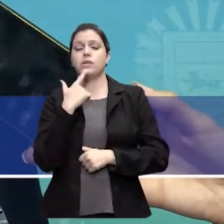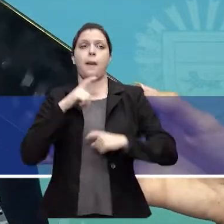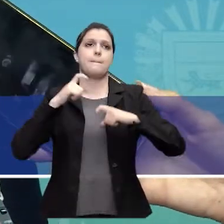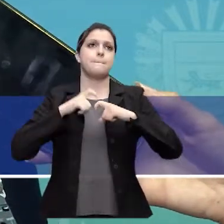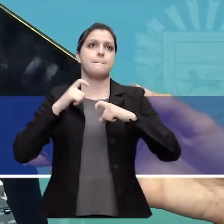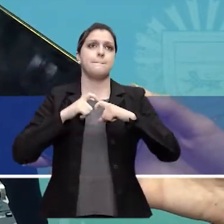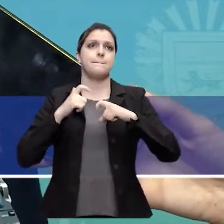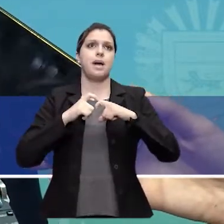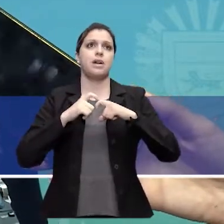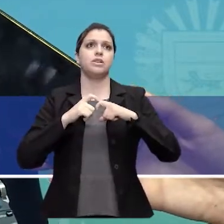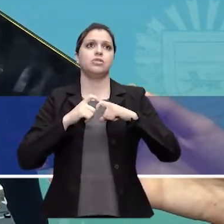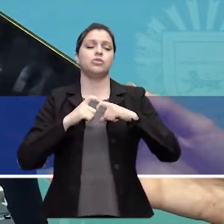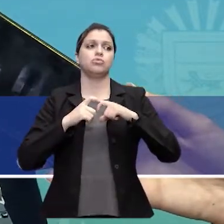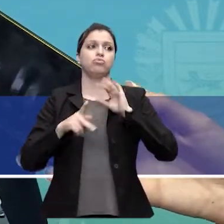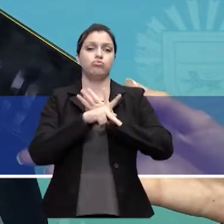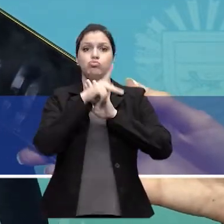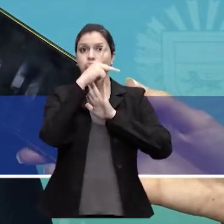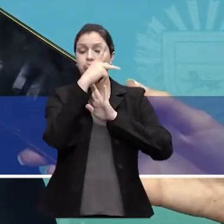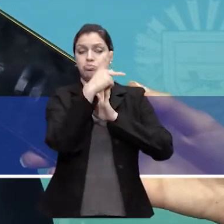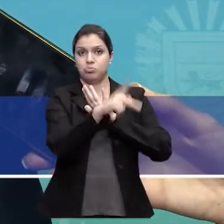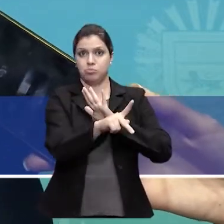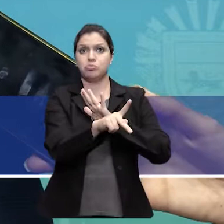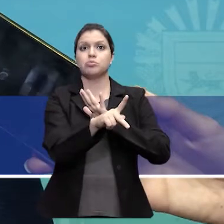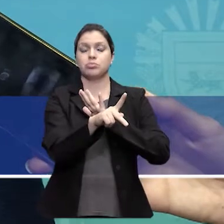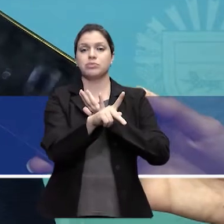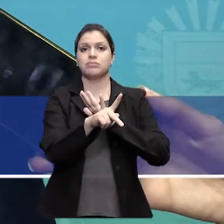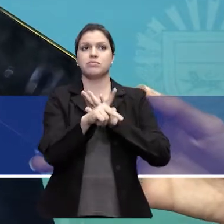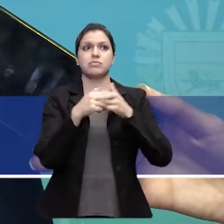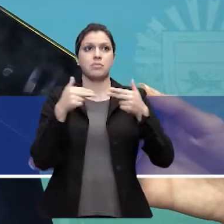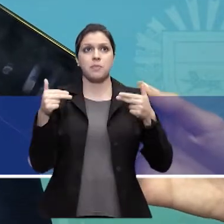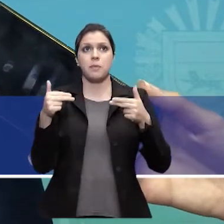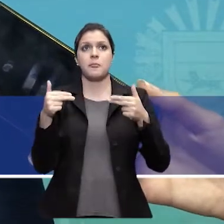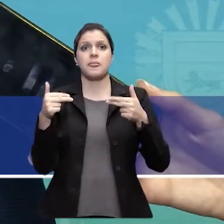têm especialistas, não têm